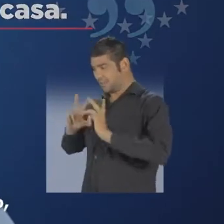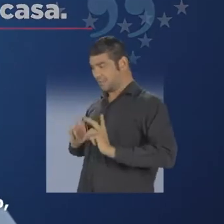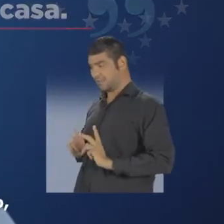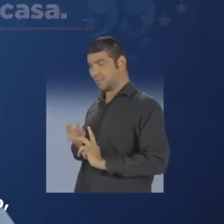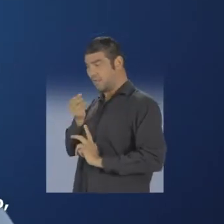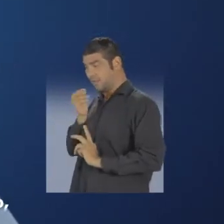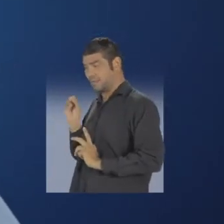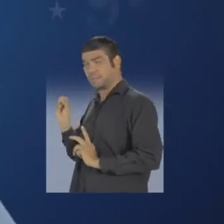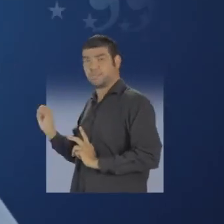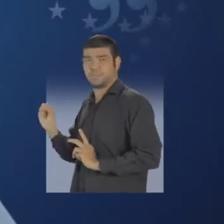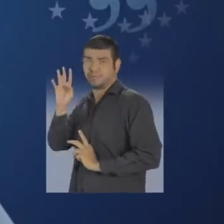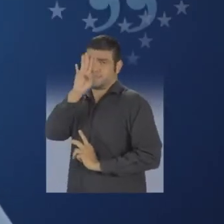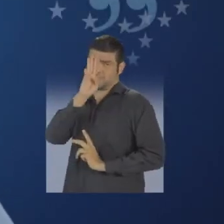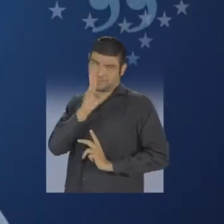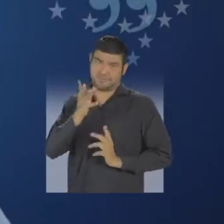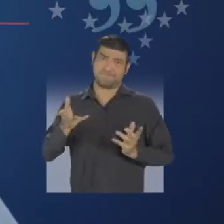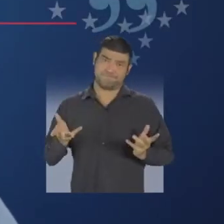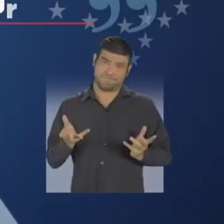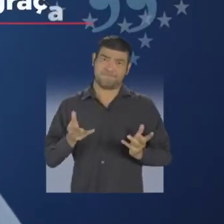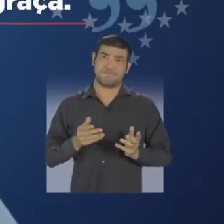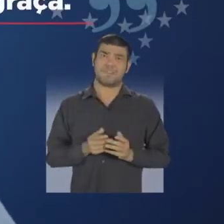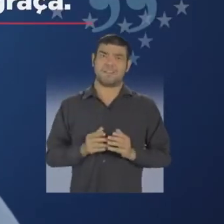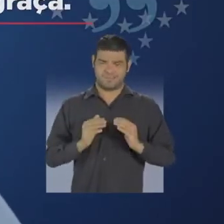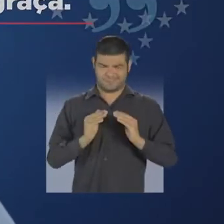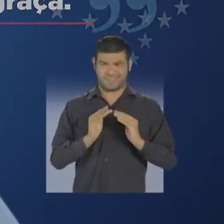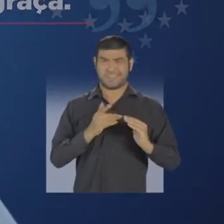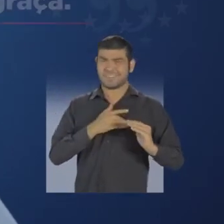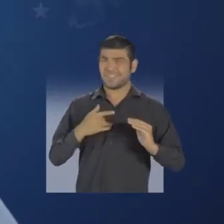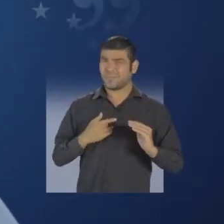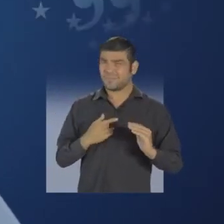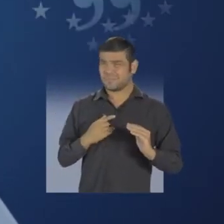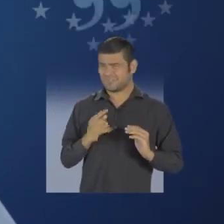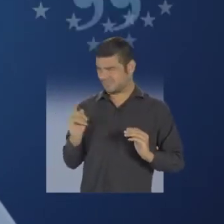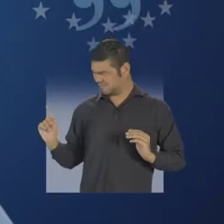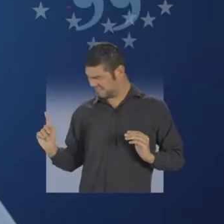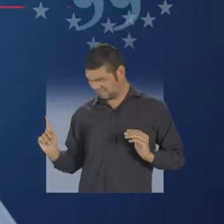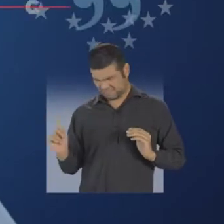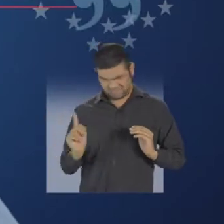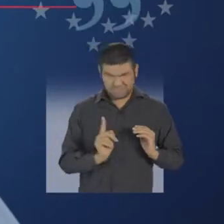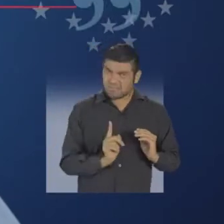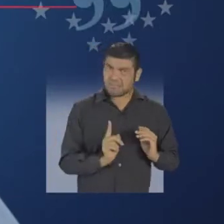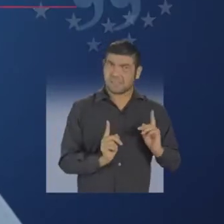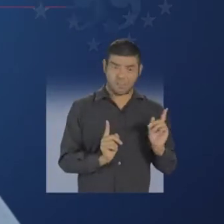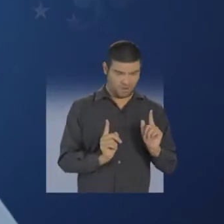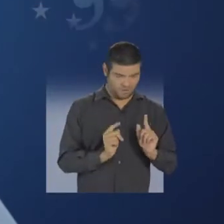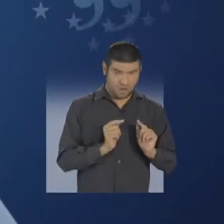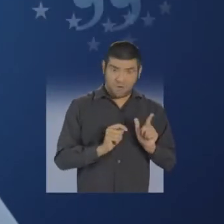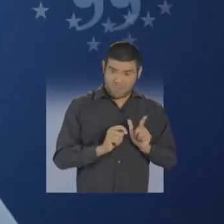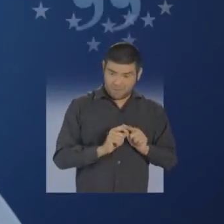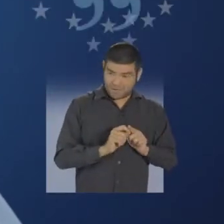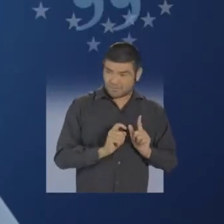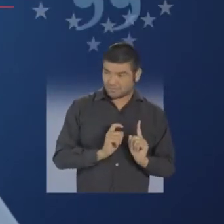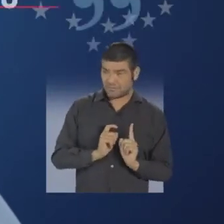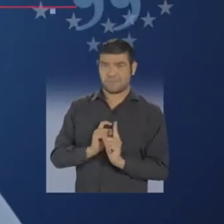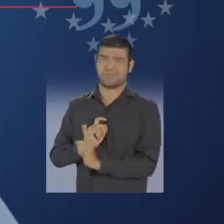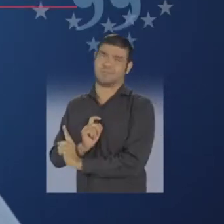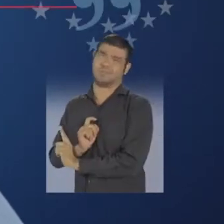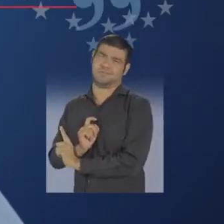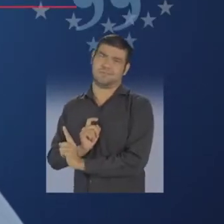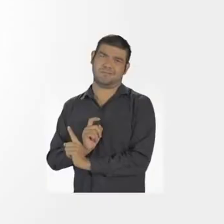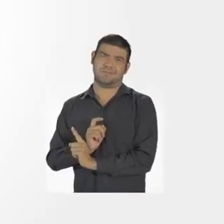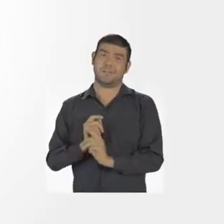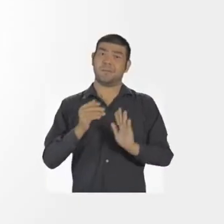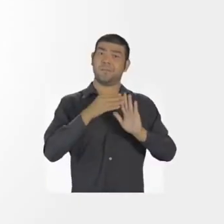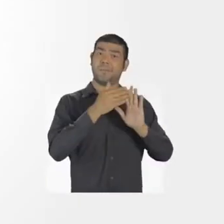receita o medicamento, que será entregue de graça. Com as casinhas de saúde, não é você que vai ao médico, é o médico que vai até